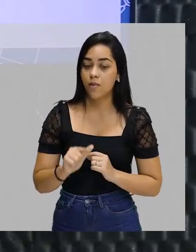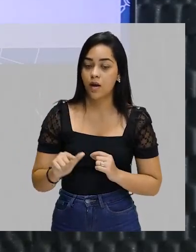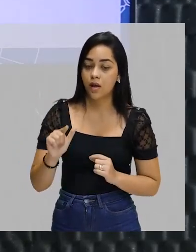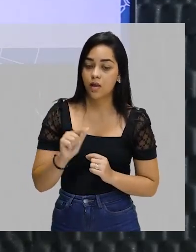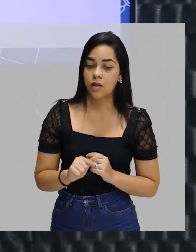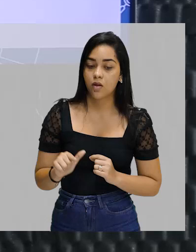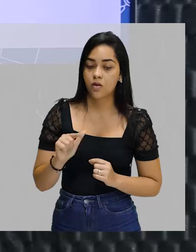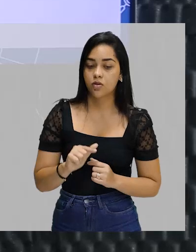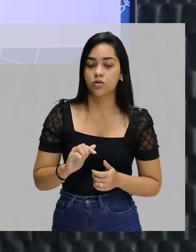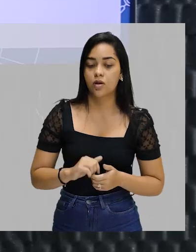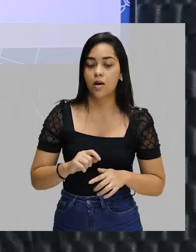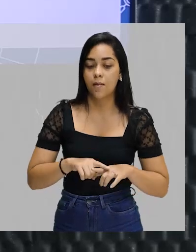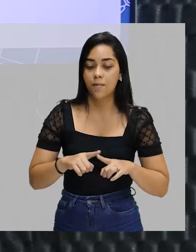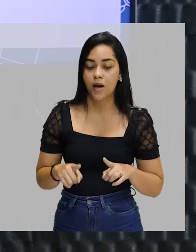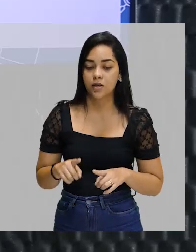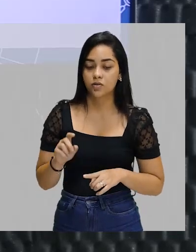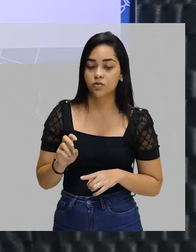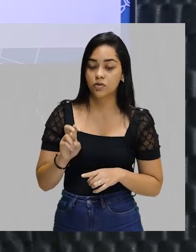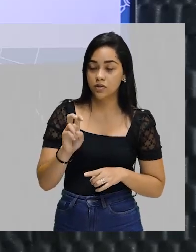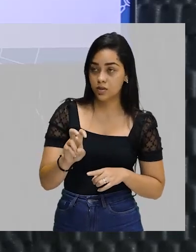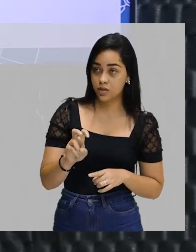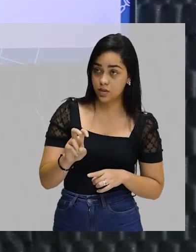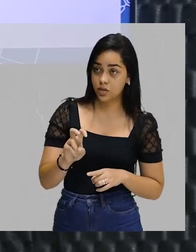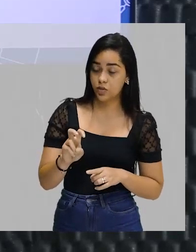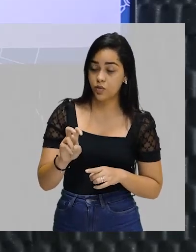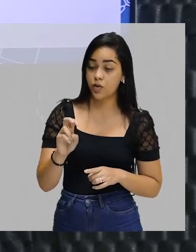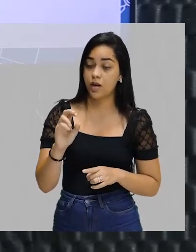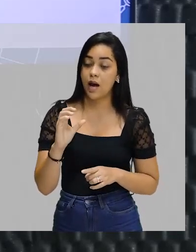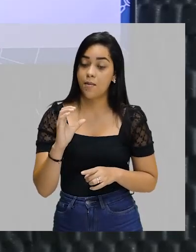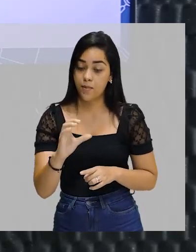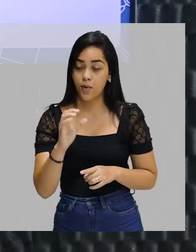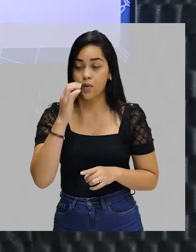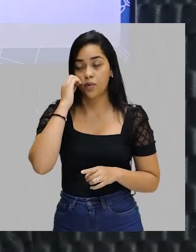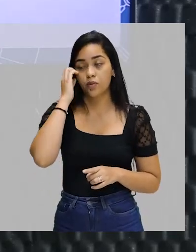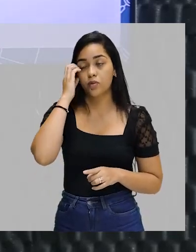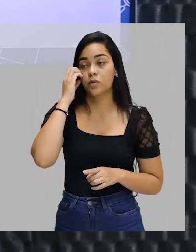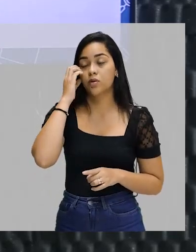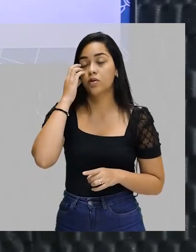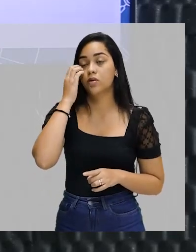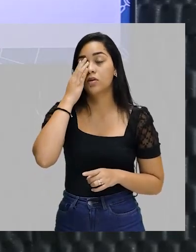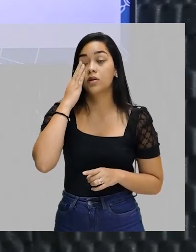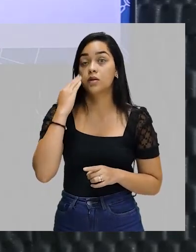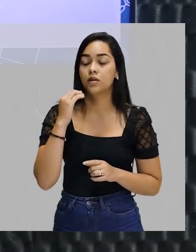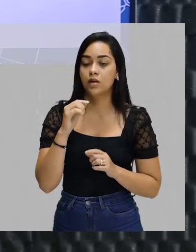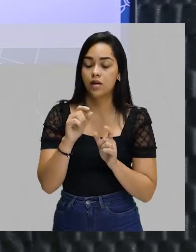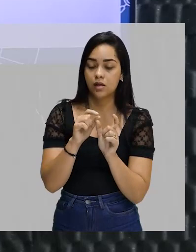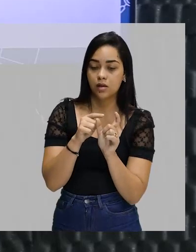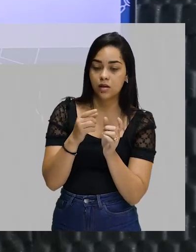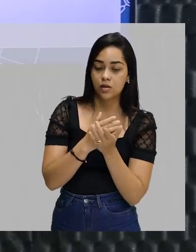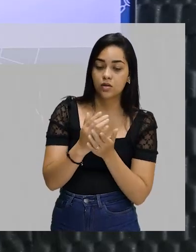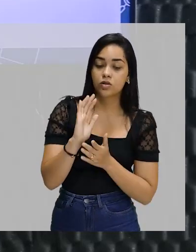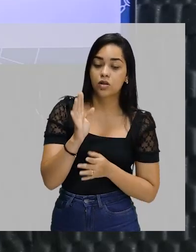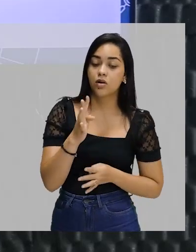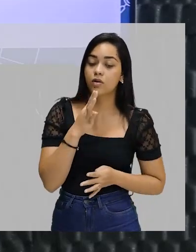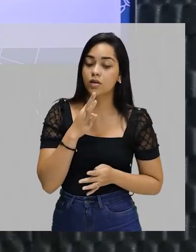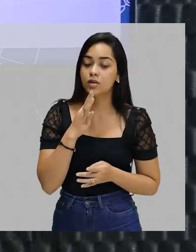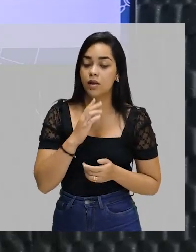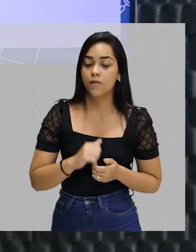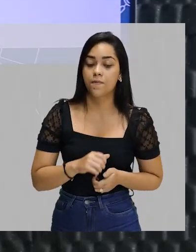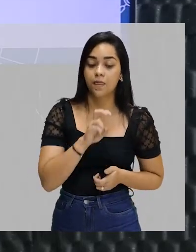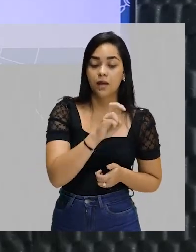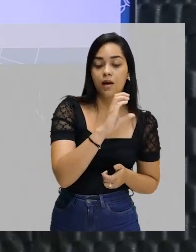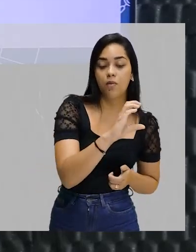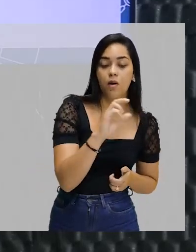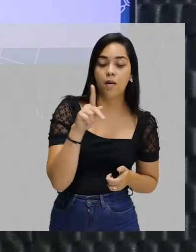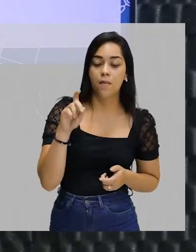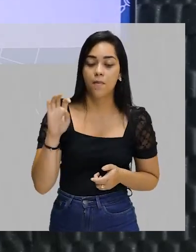lógica. Agora, a partir de 5 carbonos, esses prefixos eles já são conhecidos.